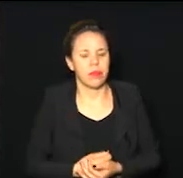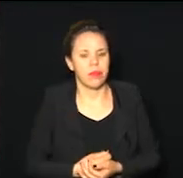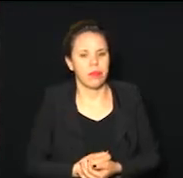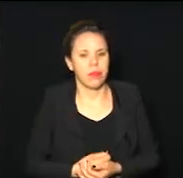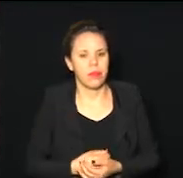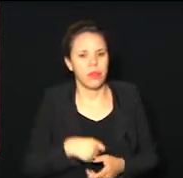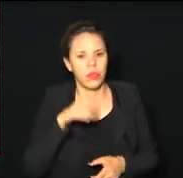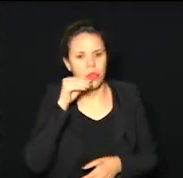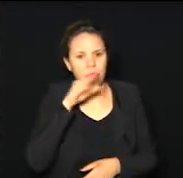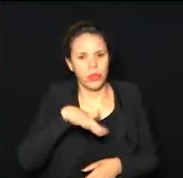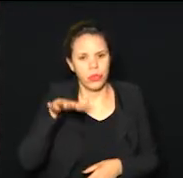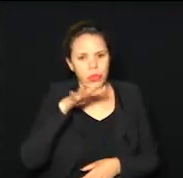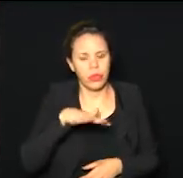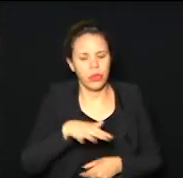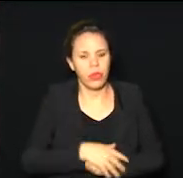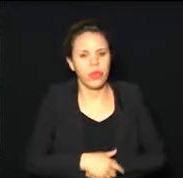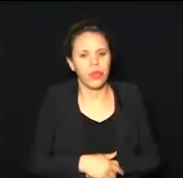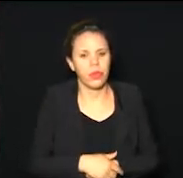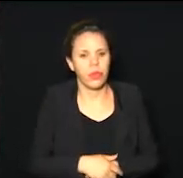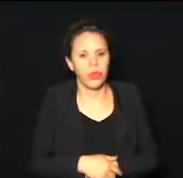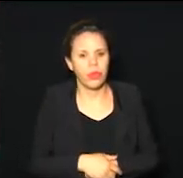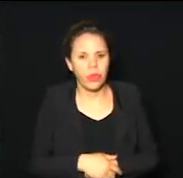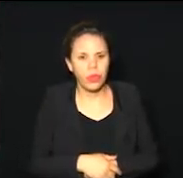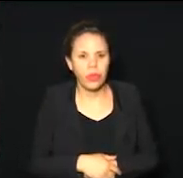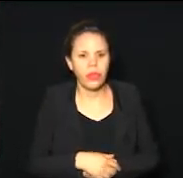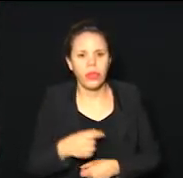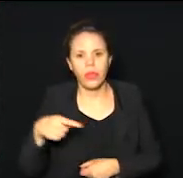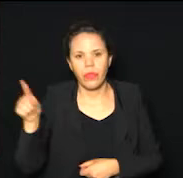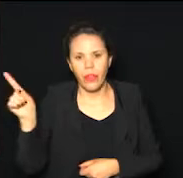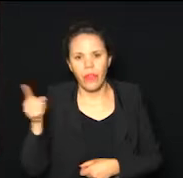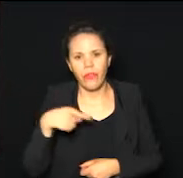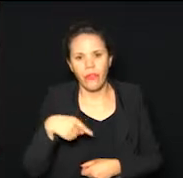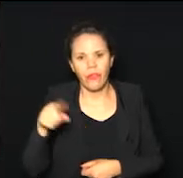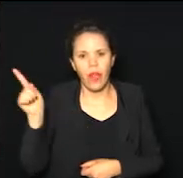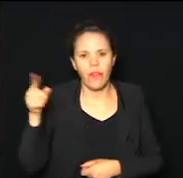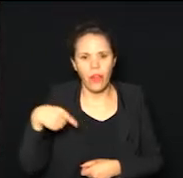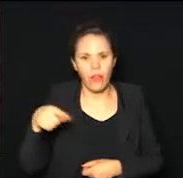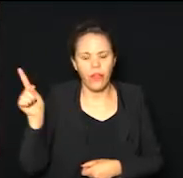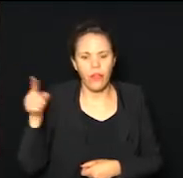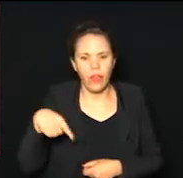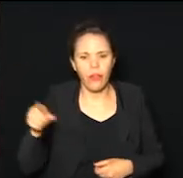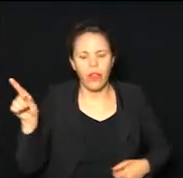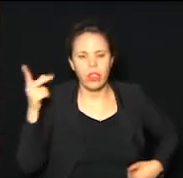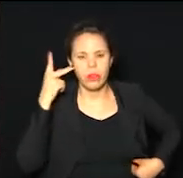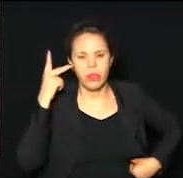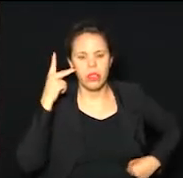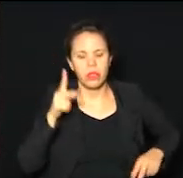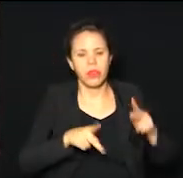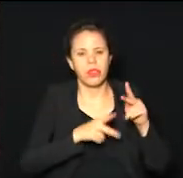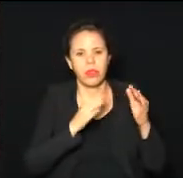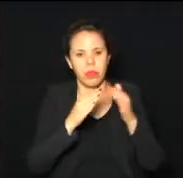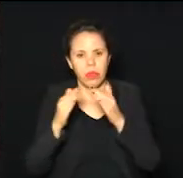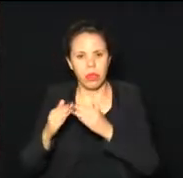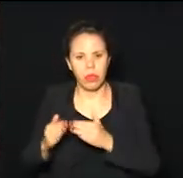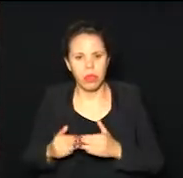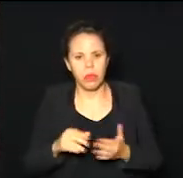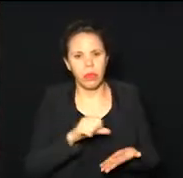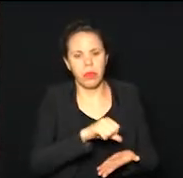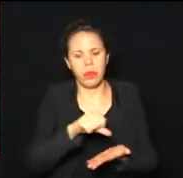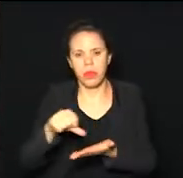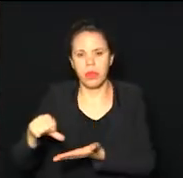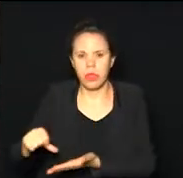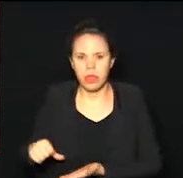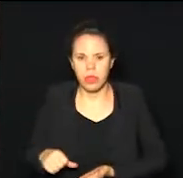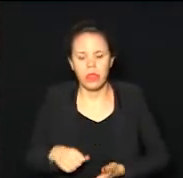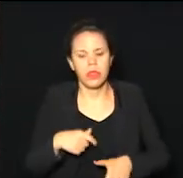nossos trabalhadores que vão e voltam de São Paulo, os nossos moradores, inclusive da região